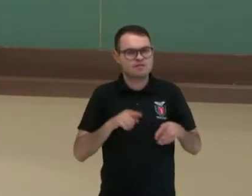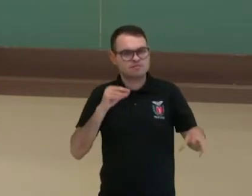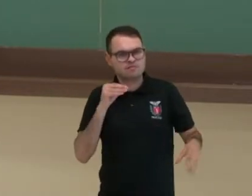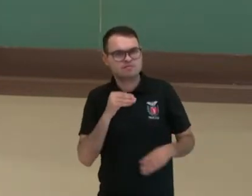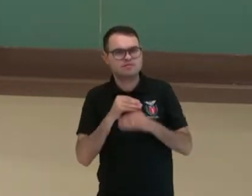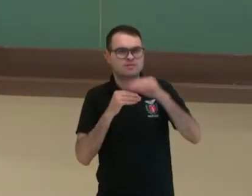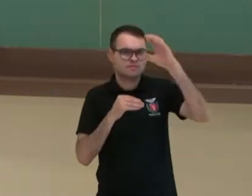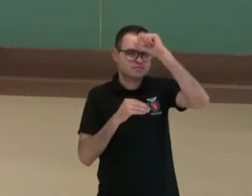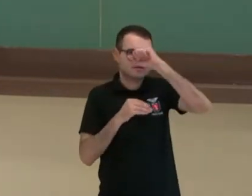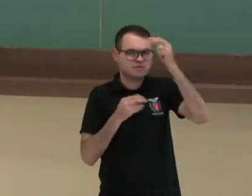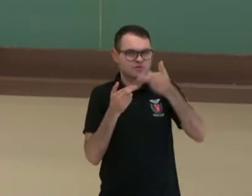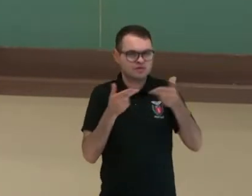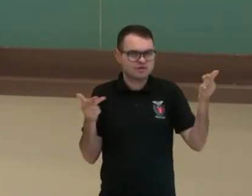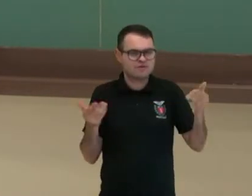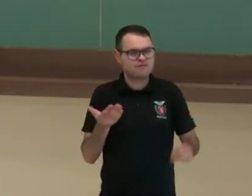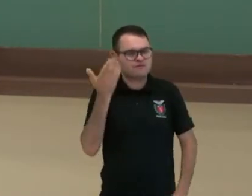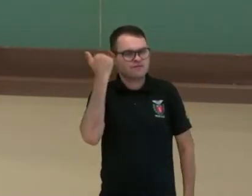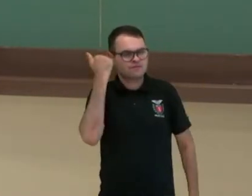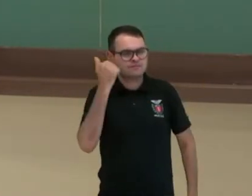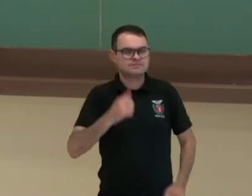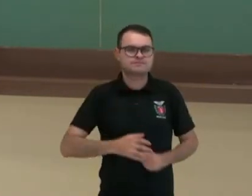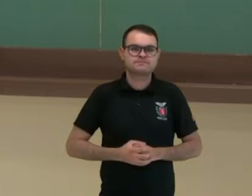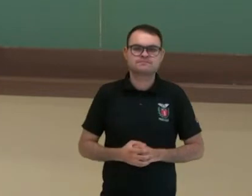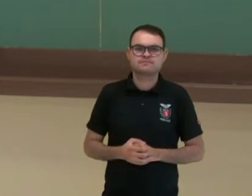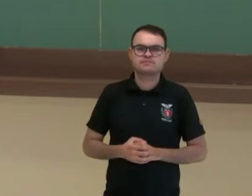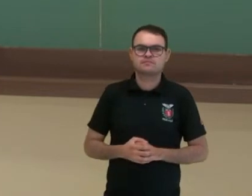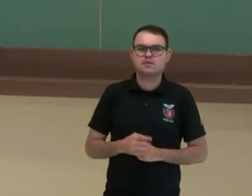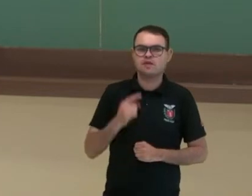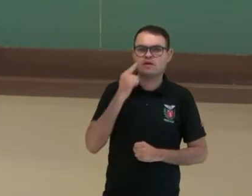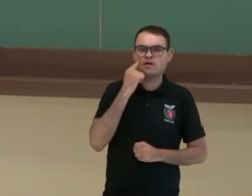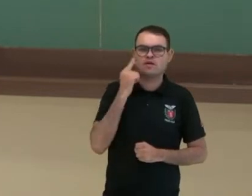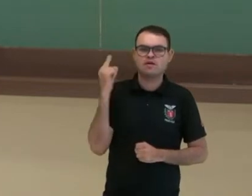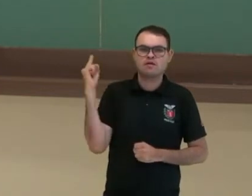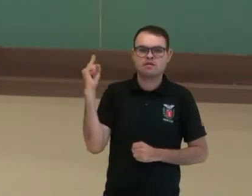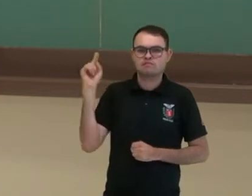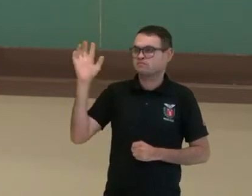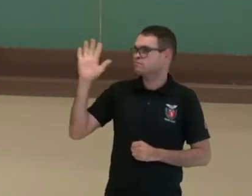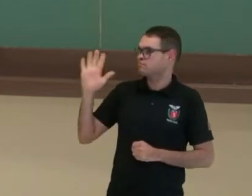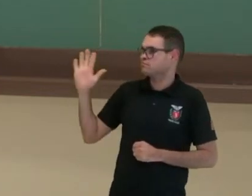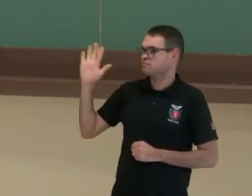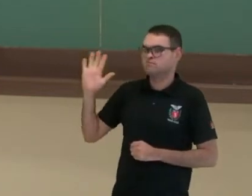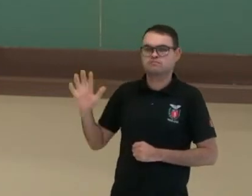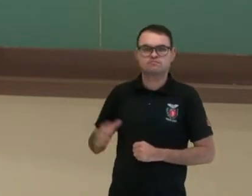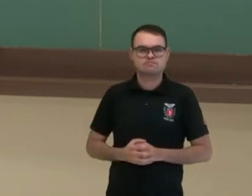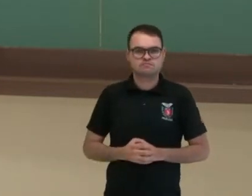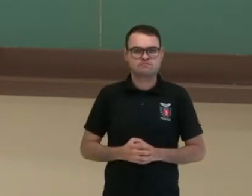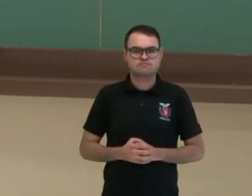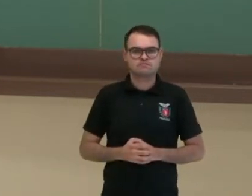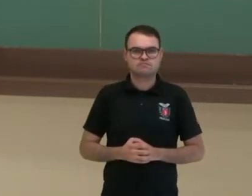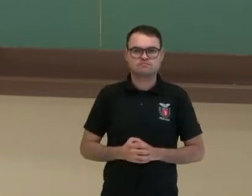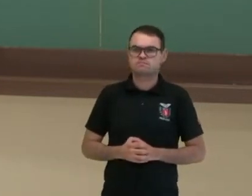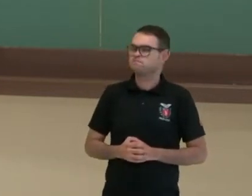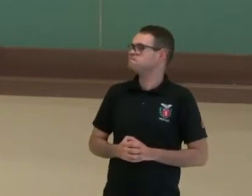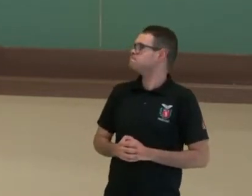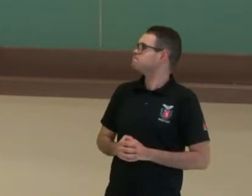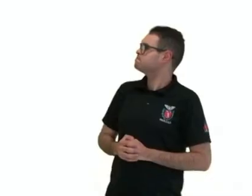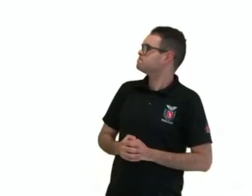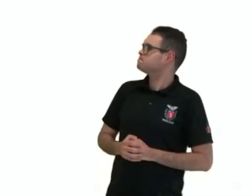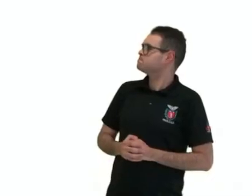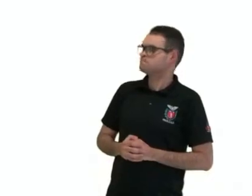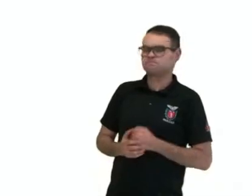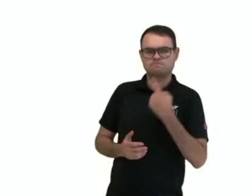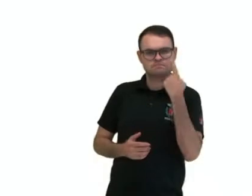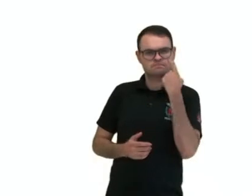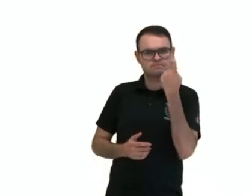vamos lá? Vamos juntinho? Então repare comigo nessa tela. Vamos observar a imagem? Olha que interessante. Venha